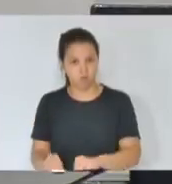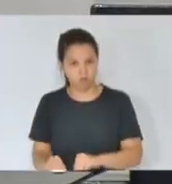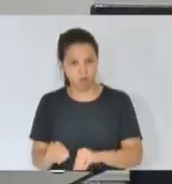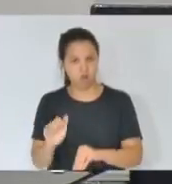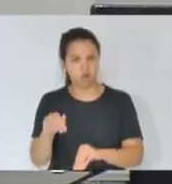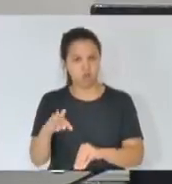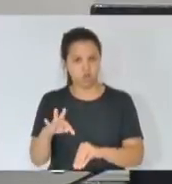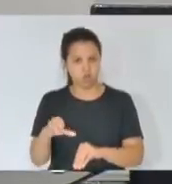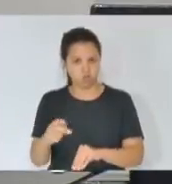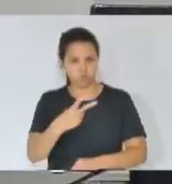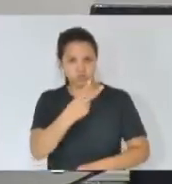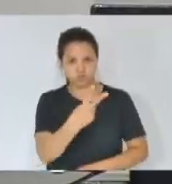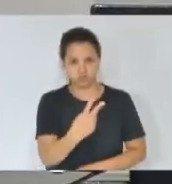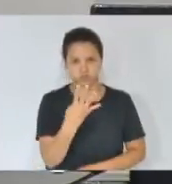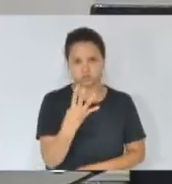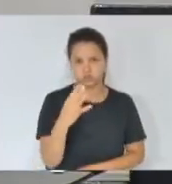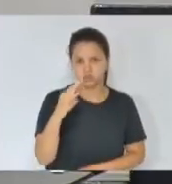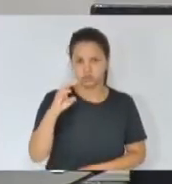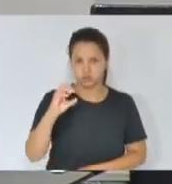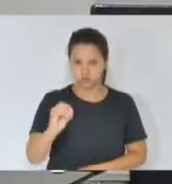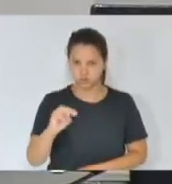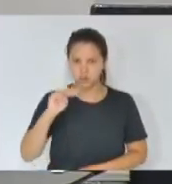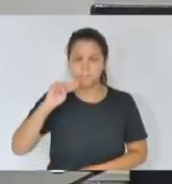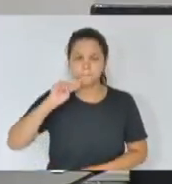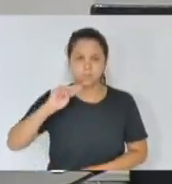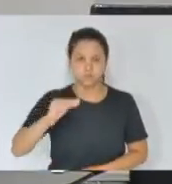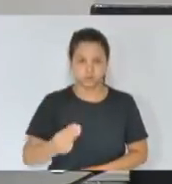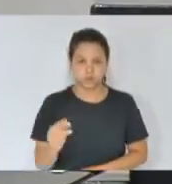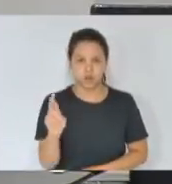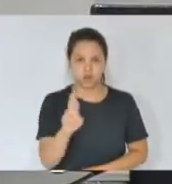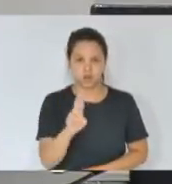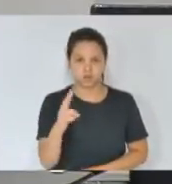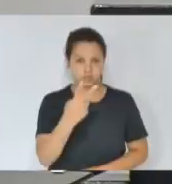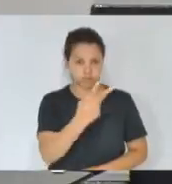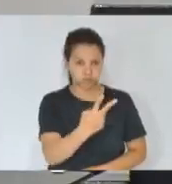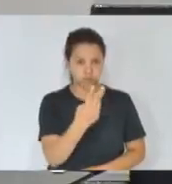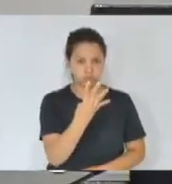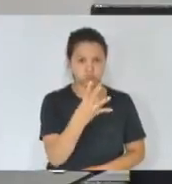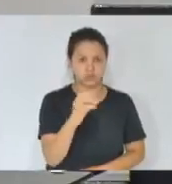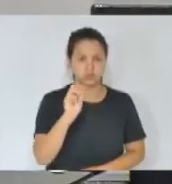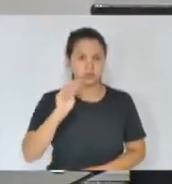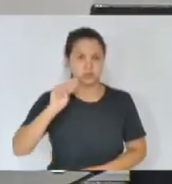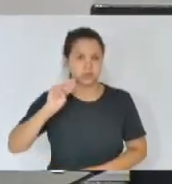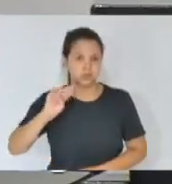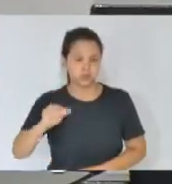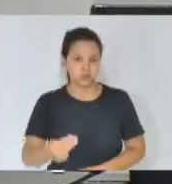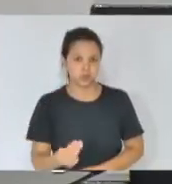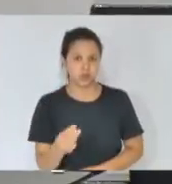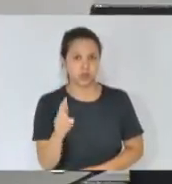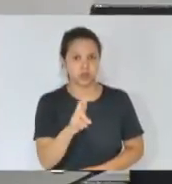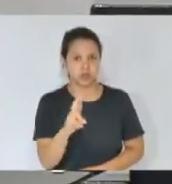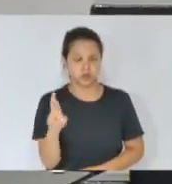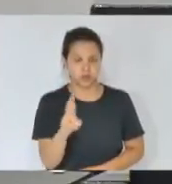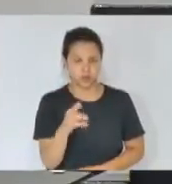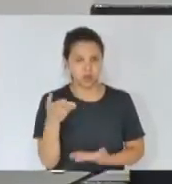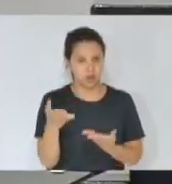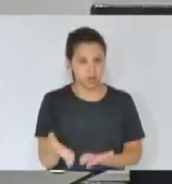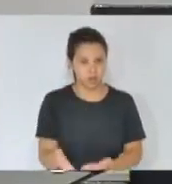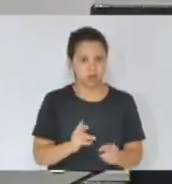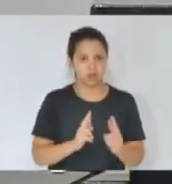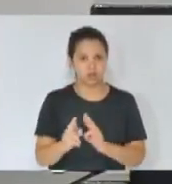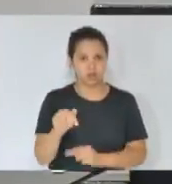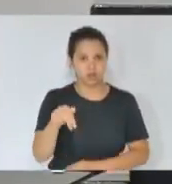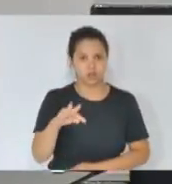milhões de reais. 240 milhões de reais na Antônio Rael.